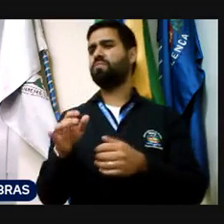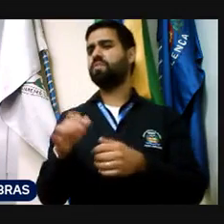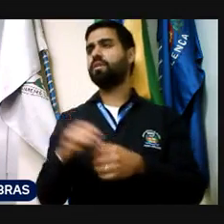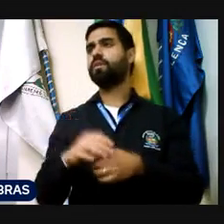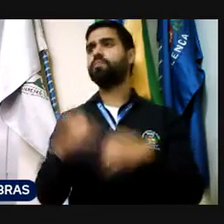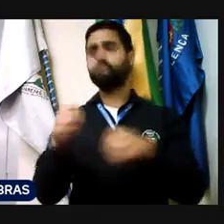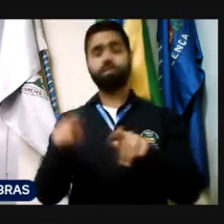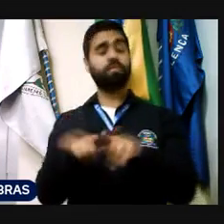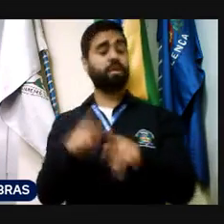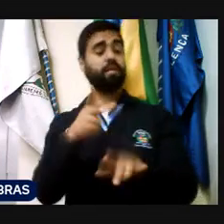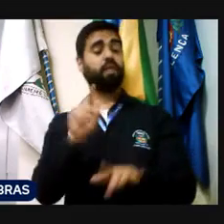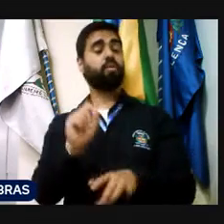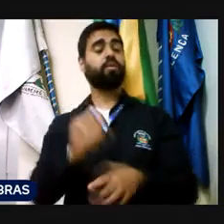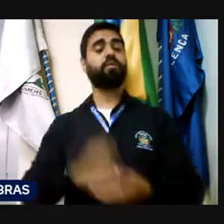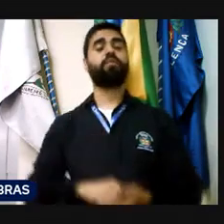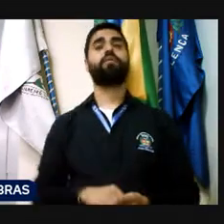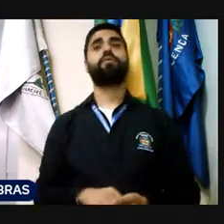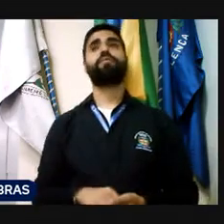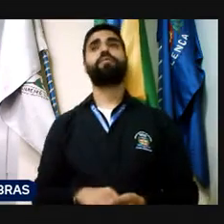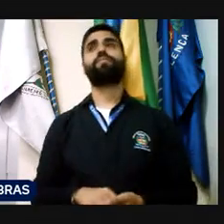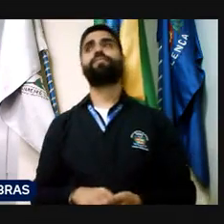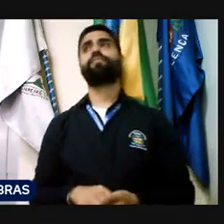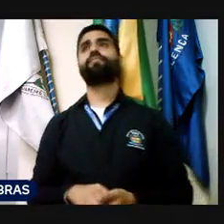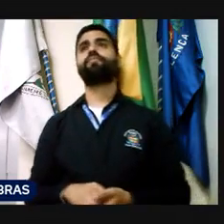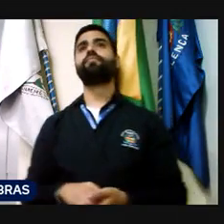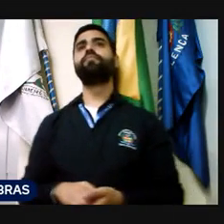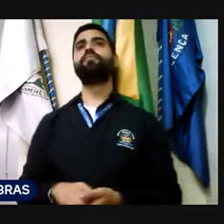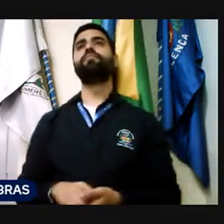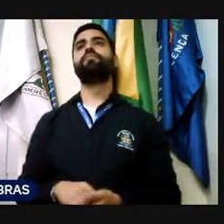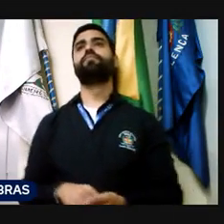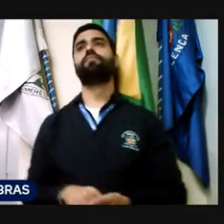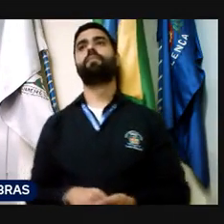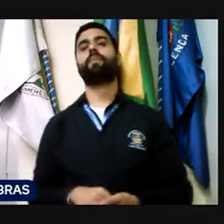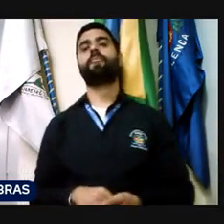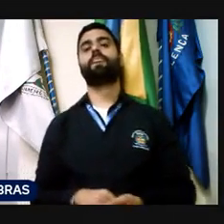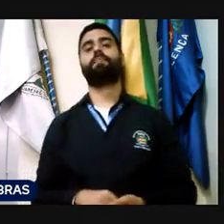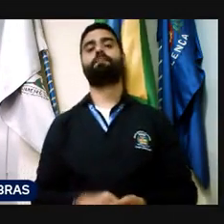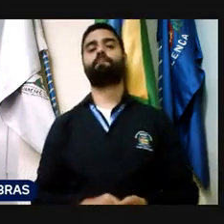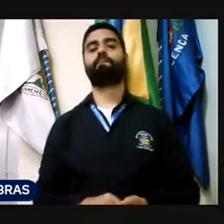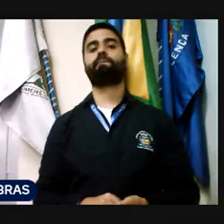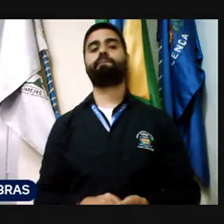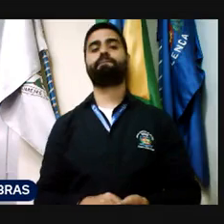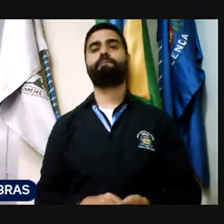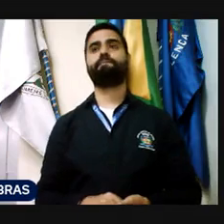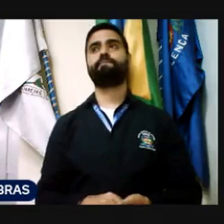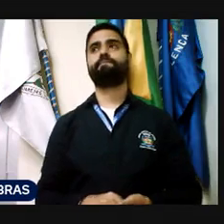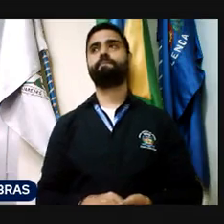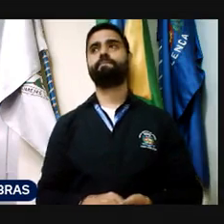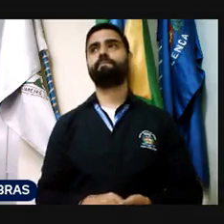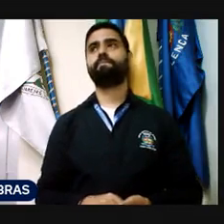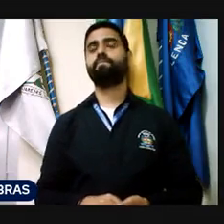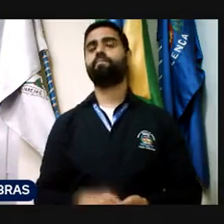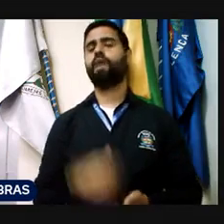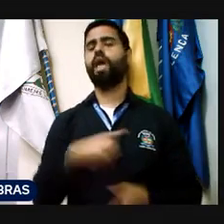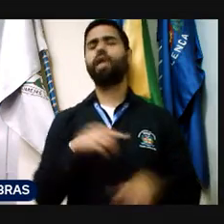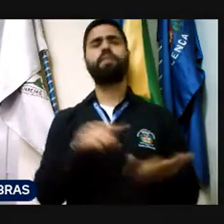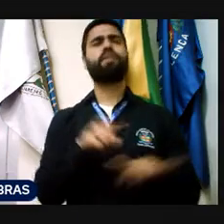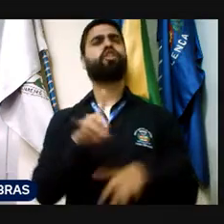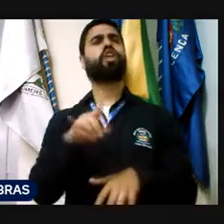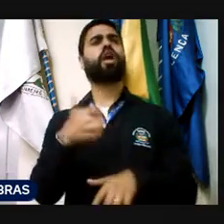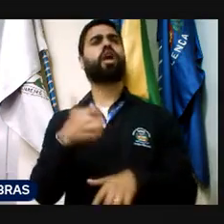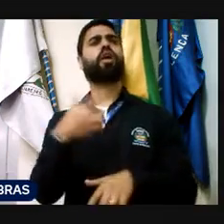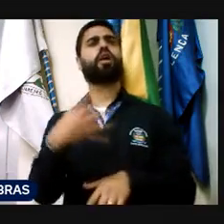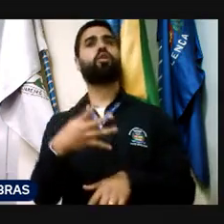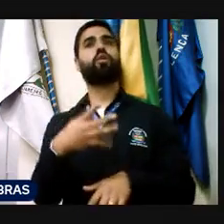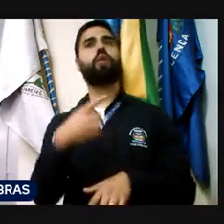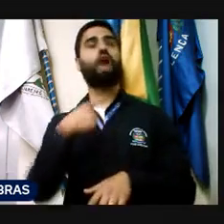foi falado também aí, essa semana mesmo, essa semana, na semana, dia 14, eu vou levar um